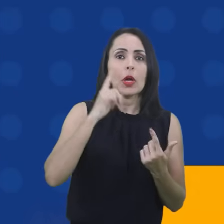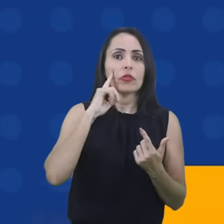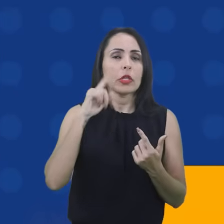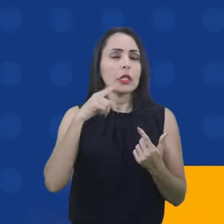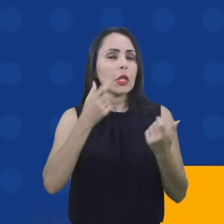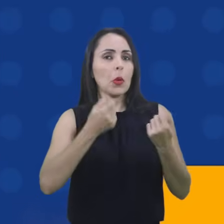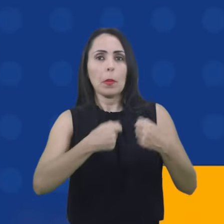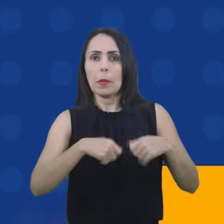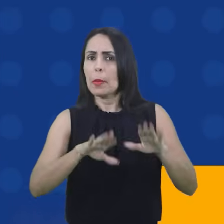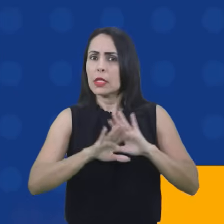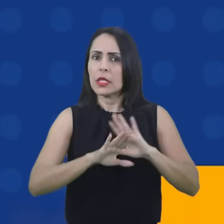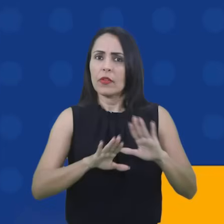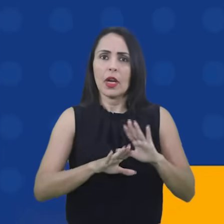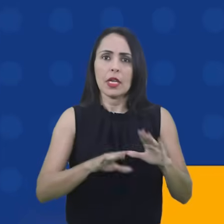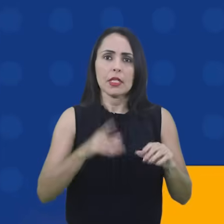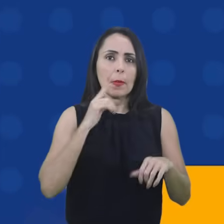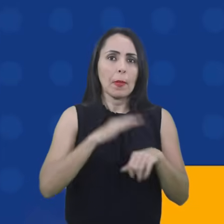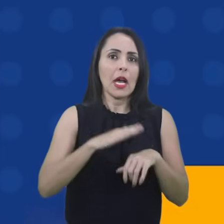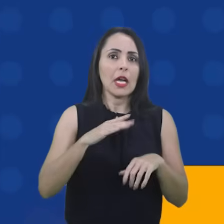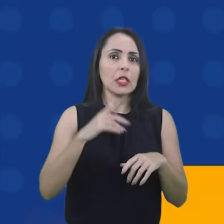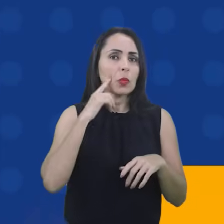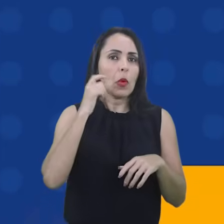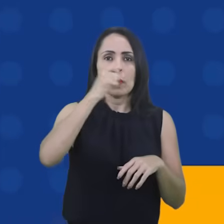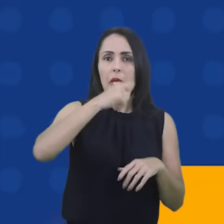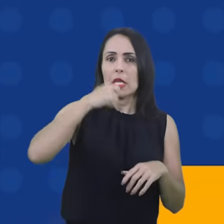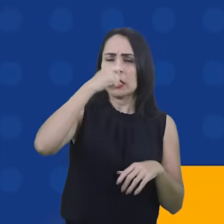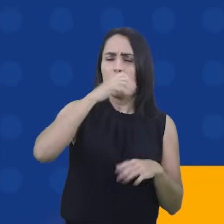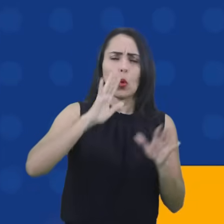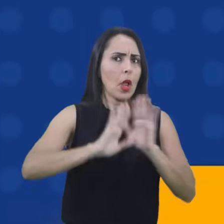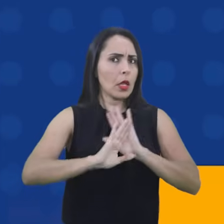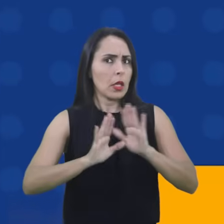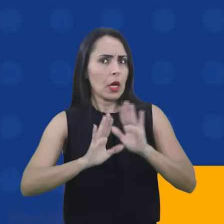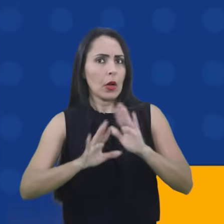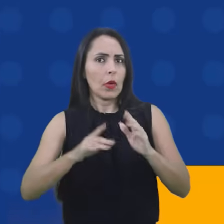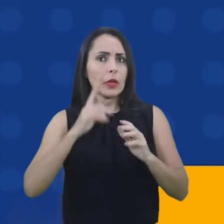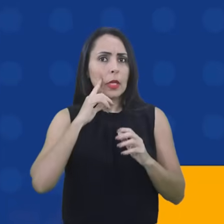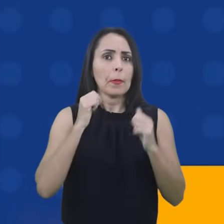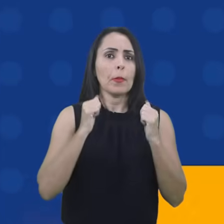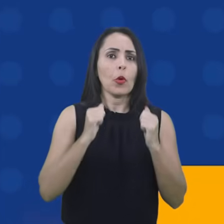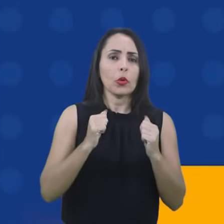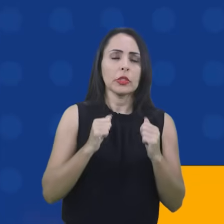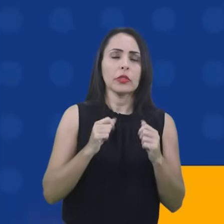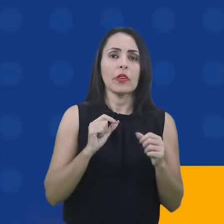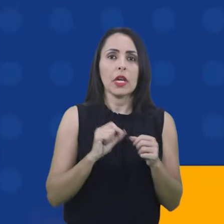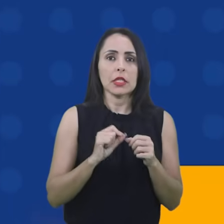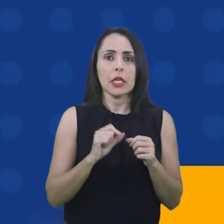gente não precisa fazer mais o movimento circular, você pode fazer o movimento, né, de